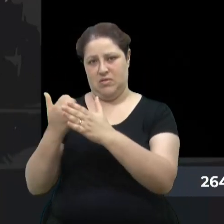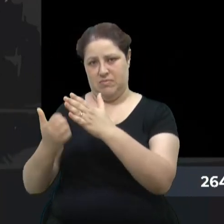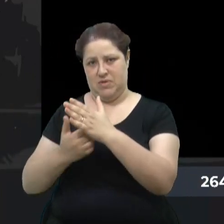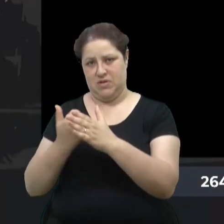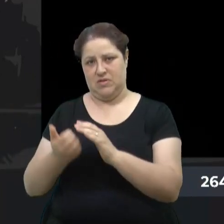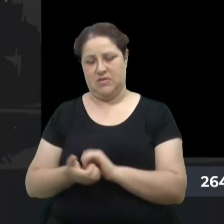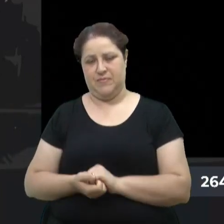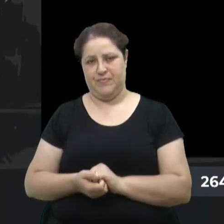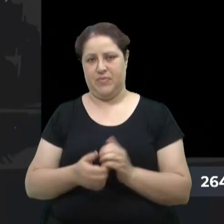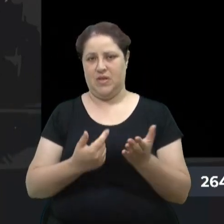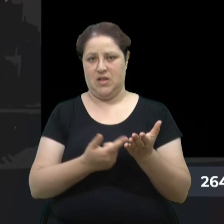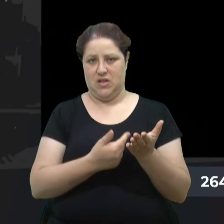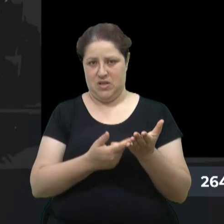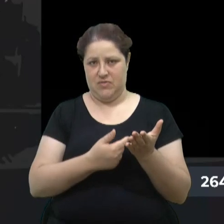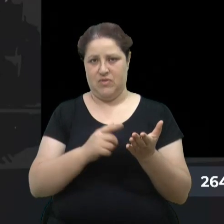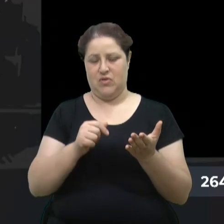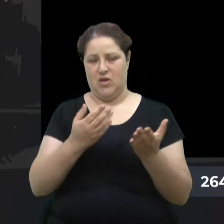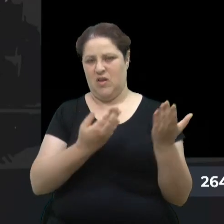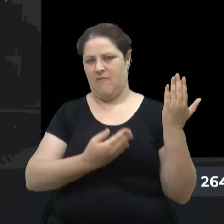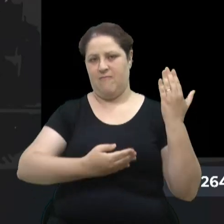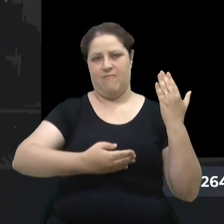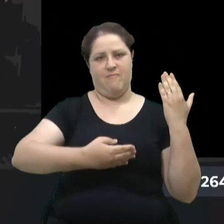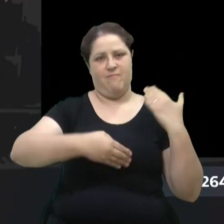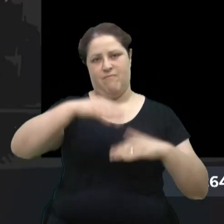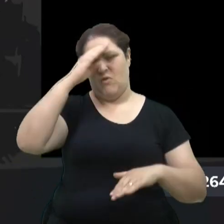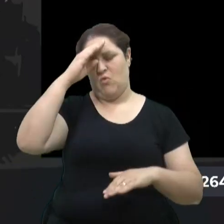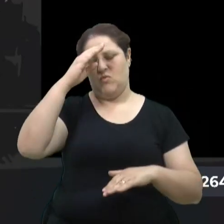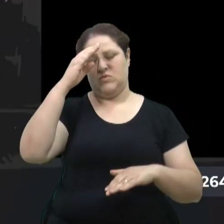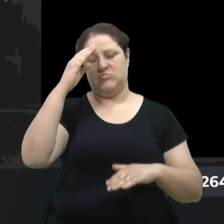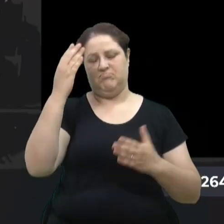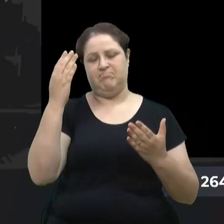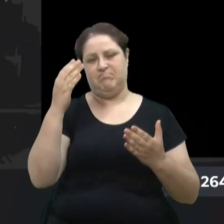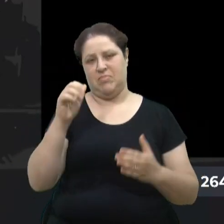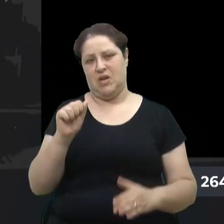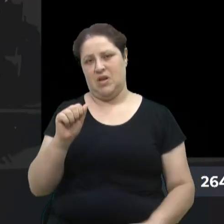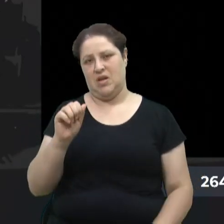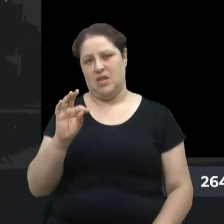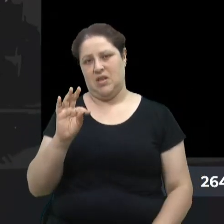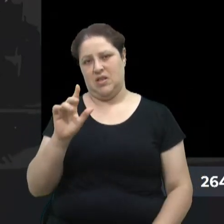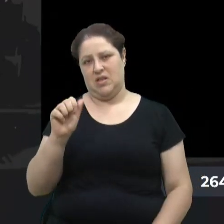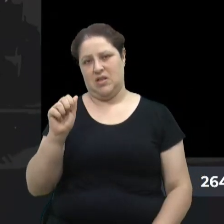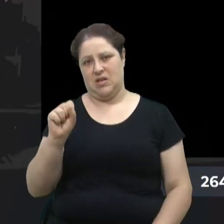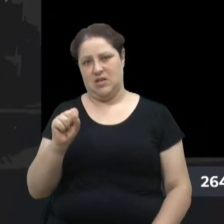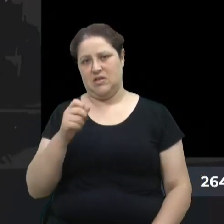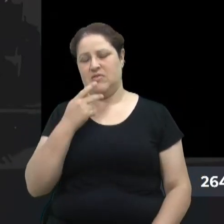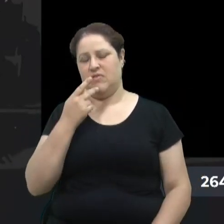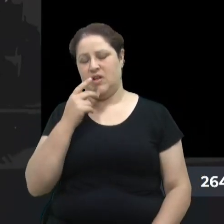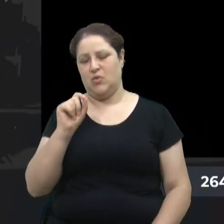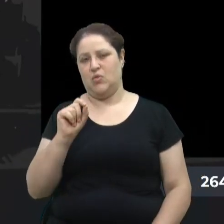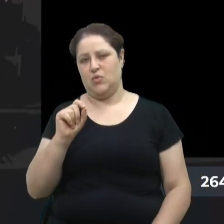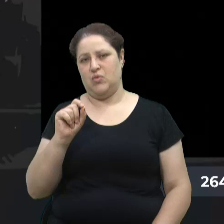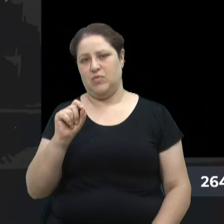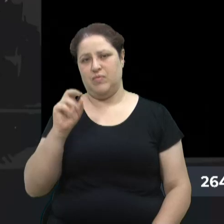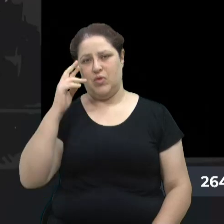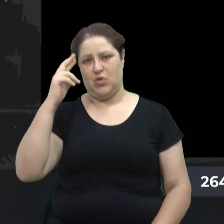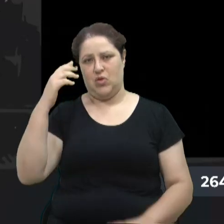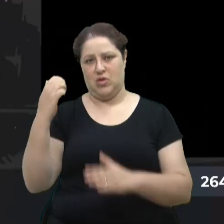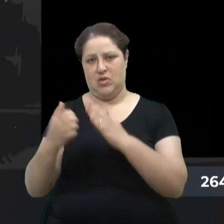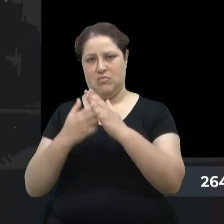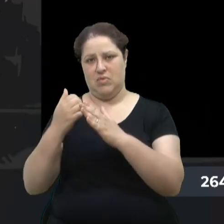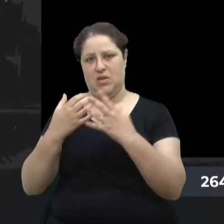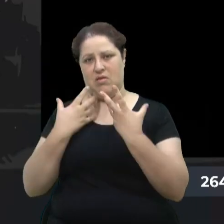livro, na Revolta de Atlas, Ayn Rand fala sobre os empresários estão cansados. E eles